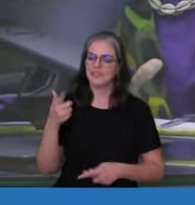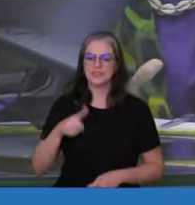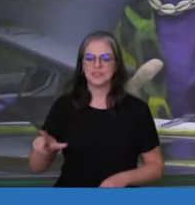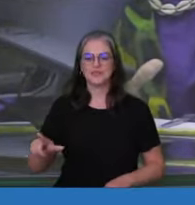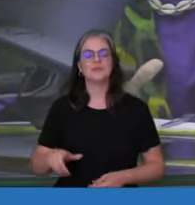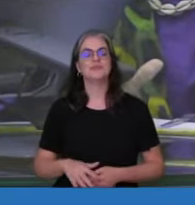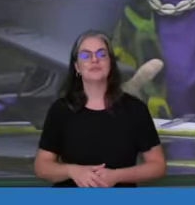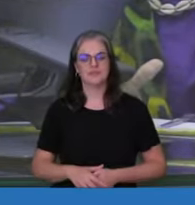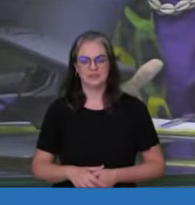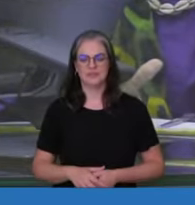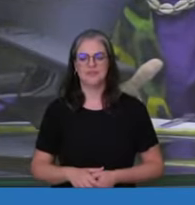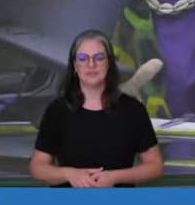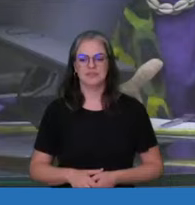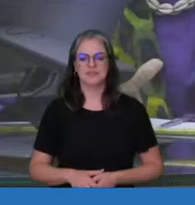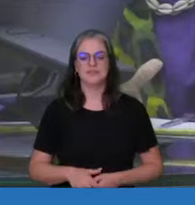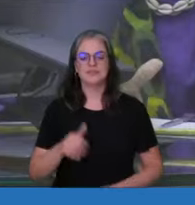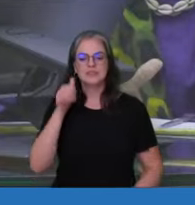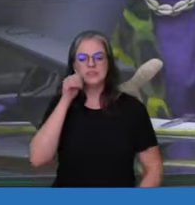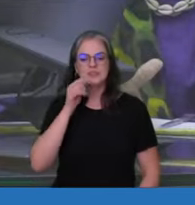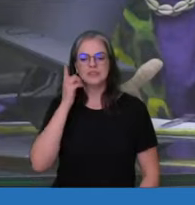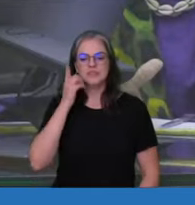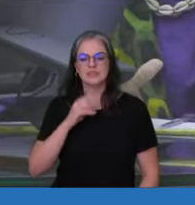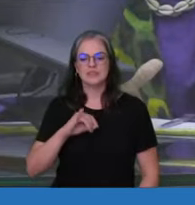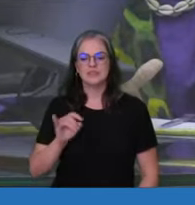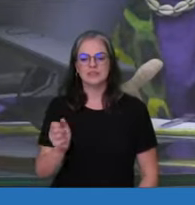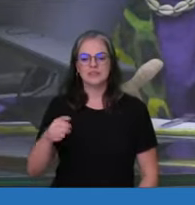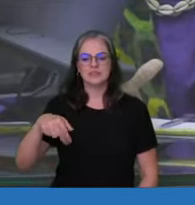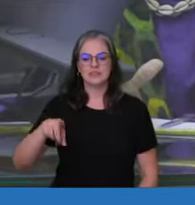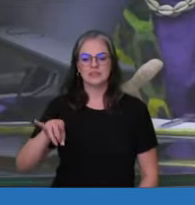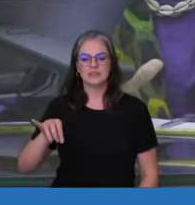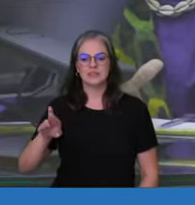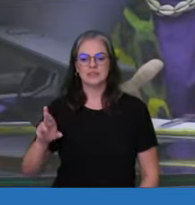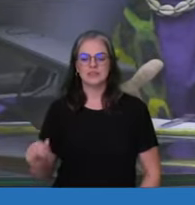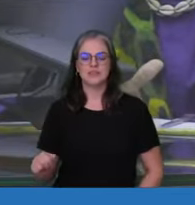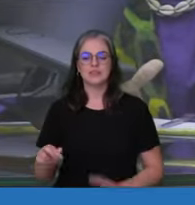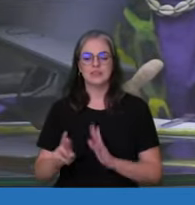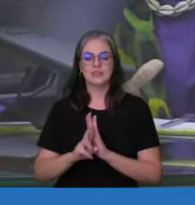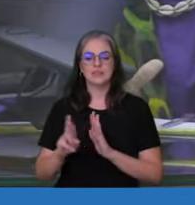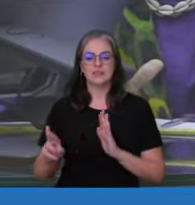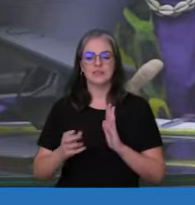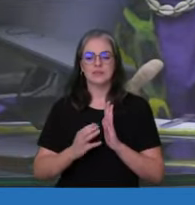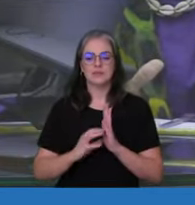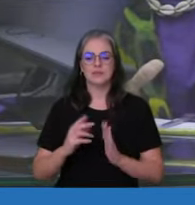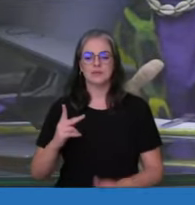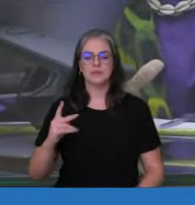para a deputada Jandira Fegali, representando o PCdoB.